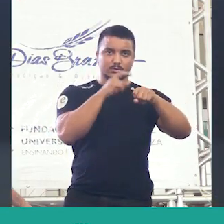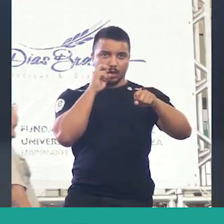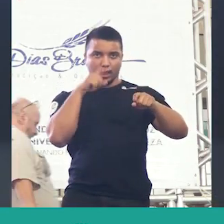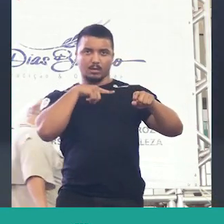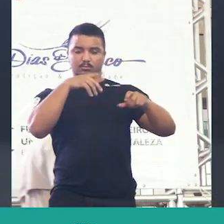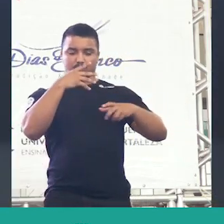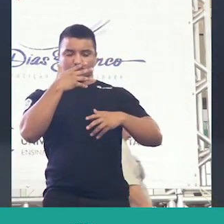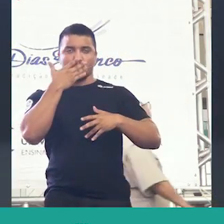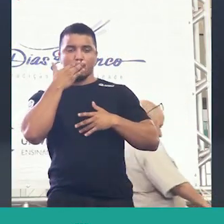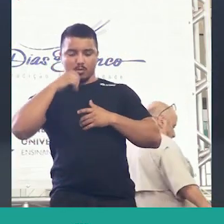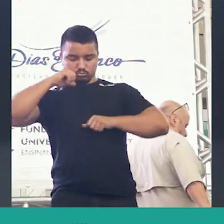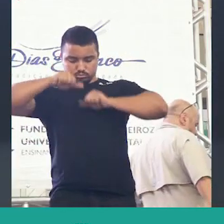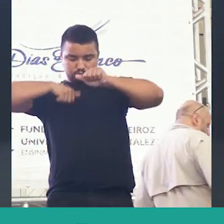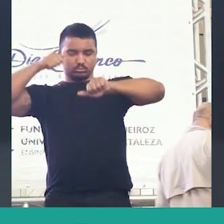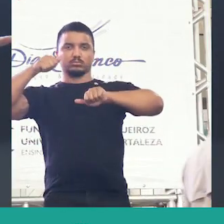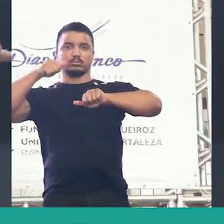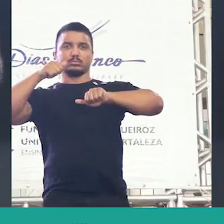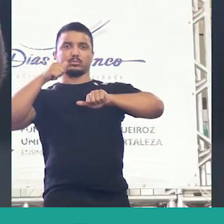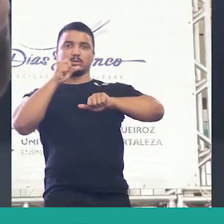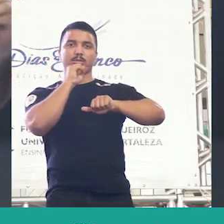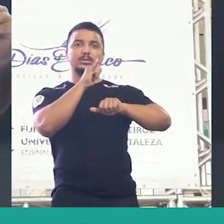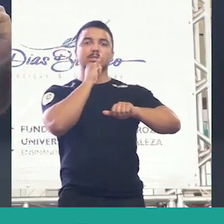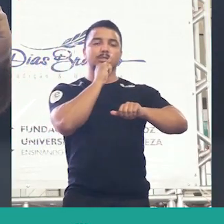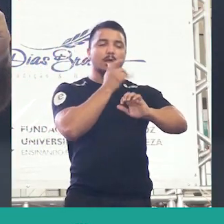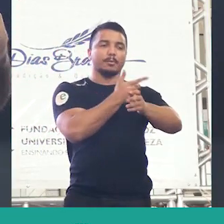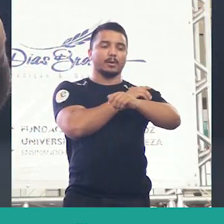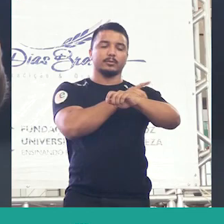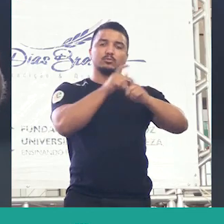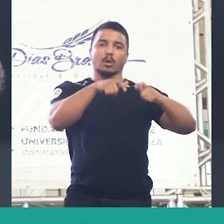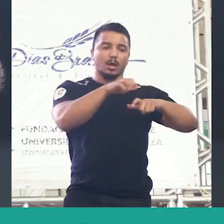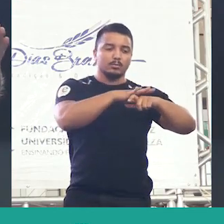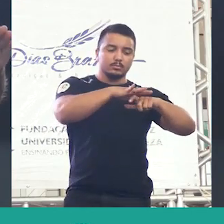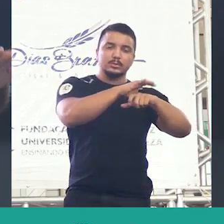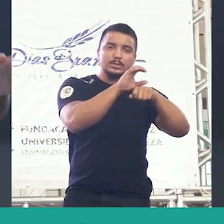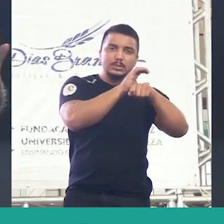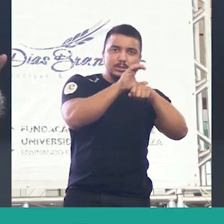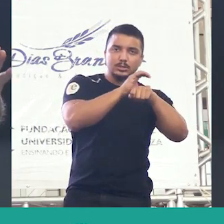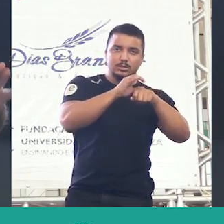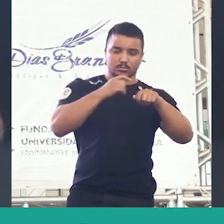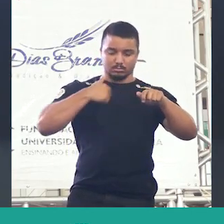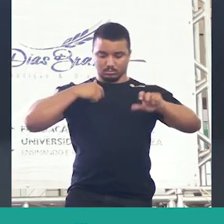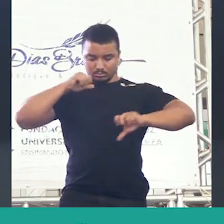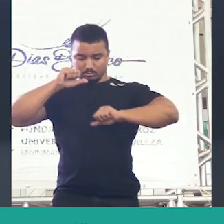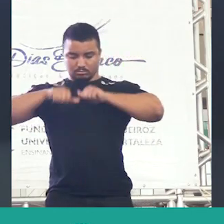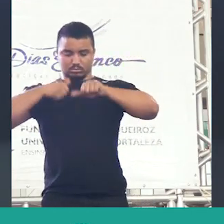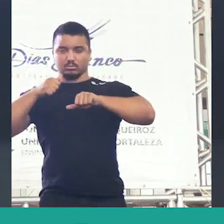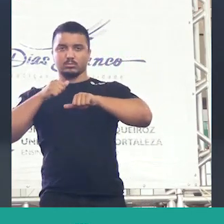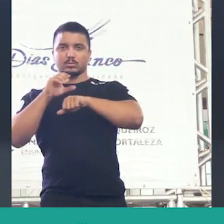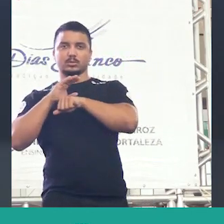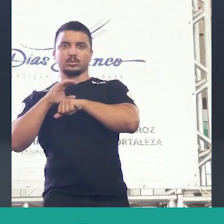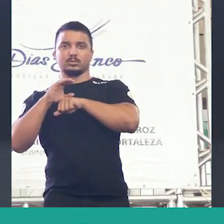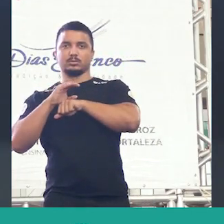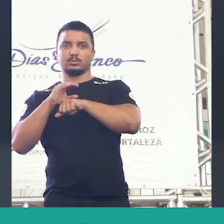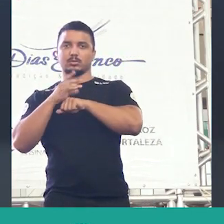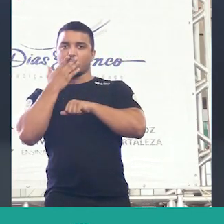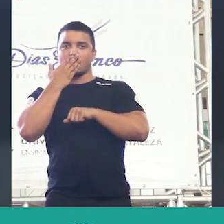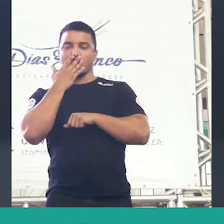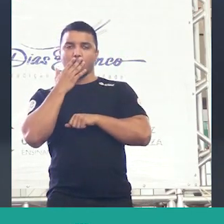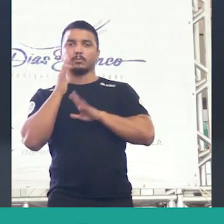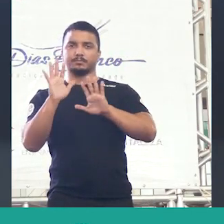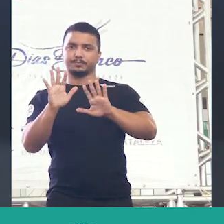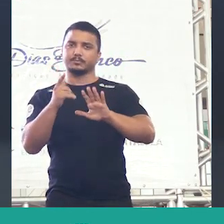vemos verde. Se ele ficar no objeto acinzentado, nós vamos vê-lo acinzentado. Vocês conhecem ou não, pessoal, esse